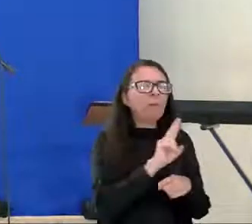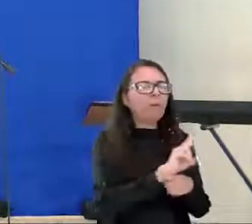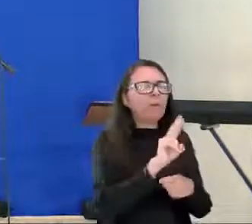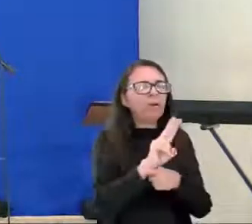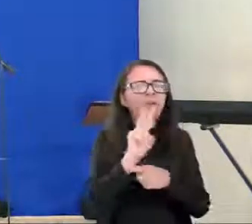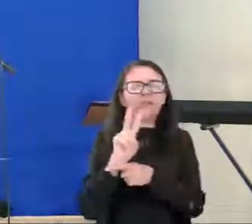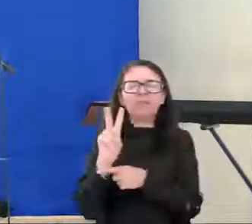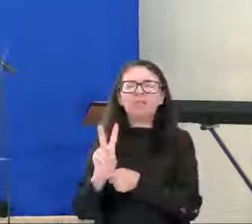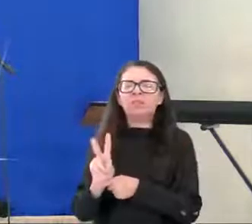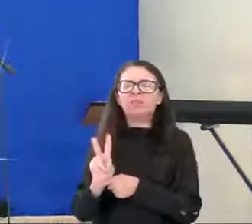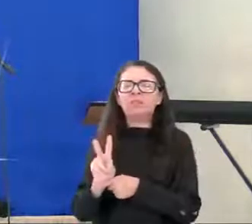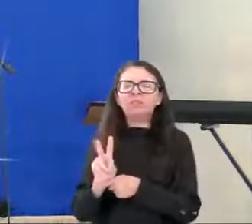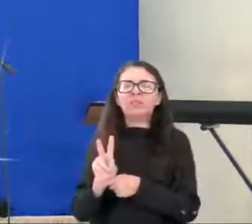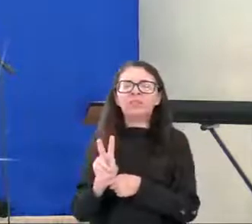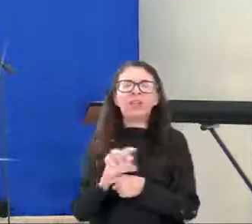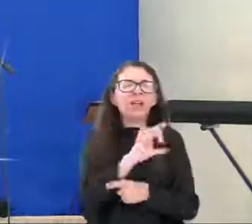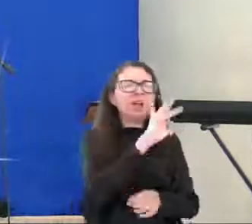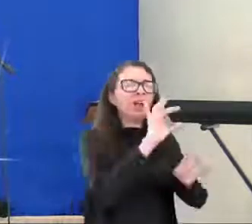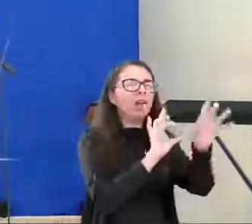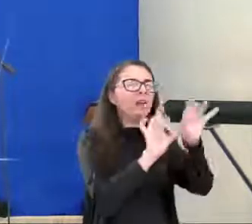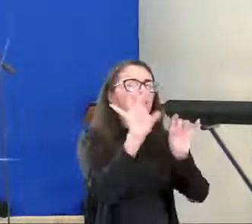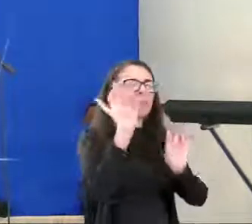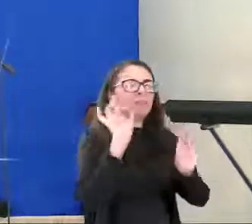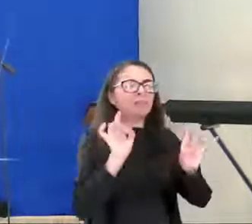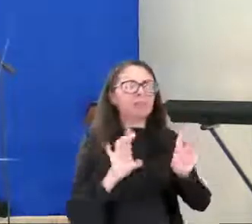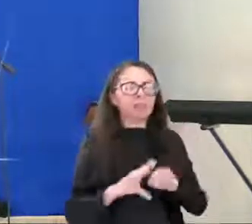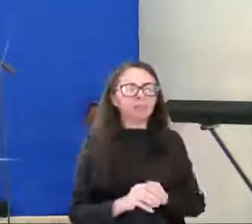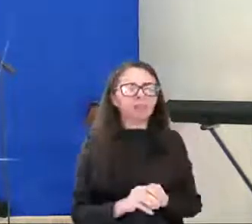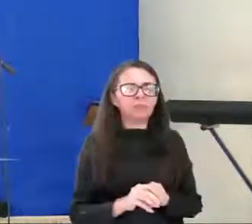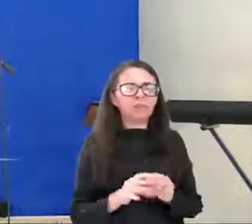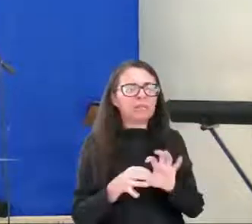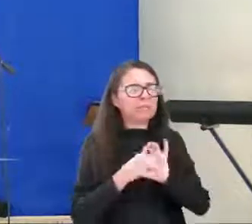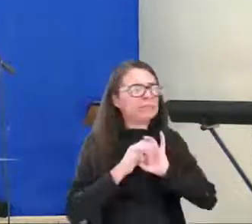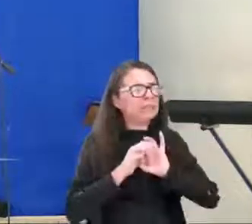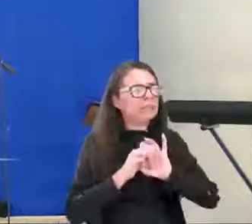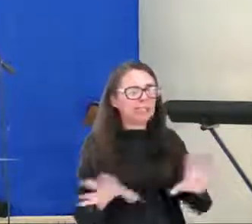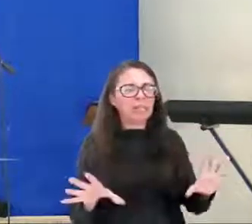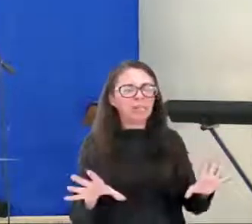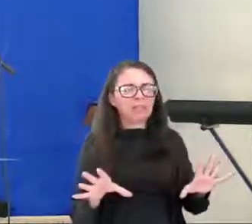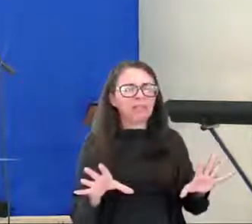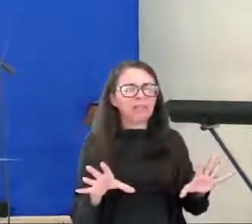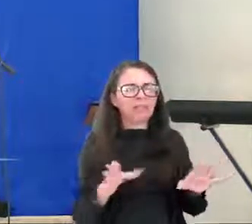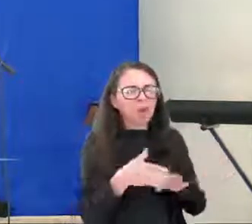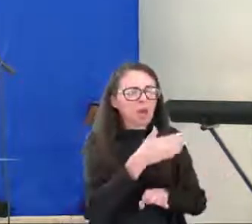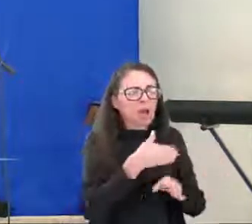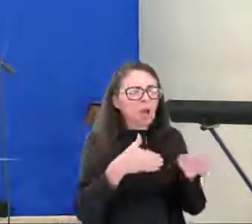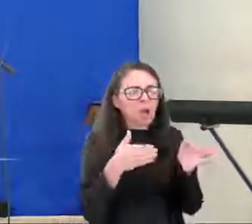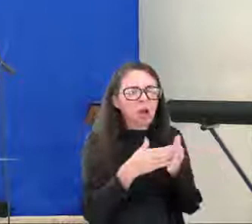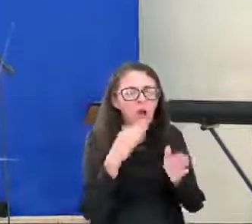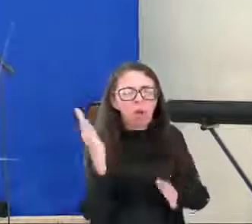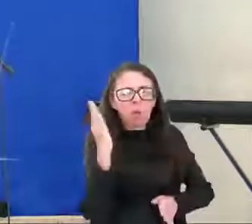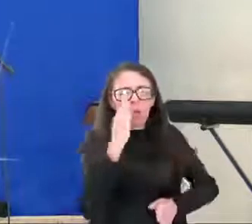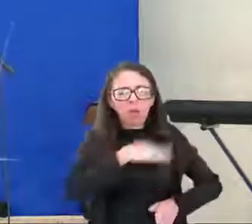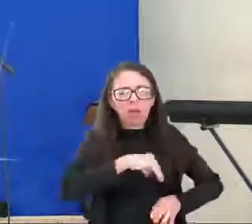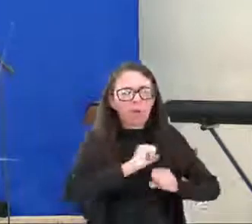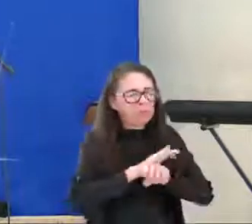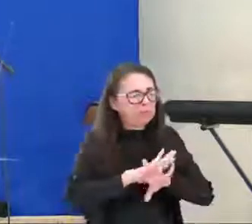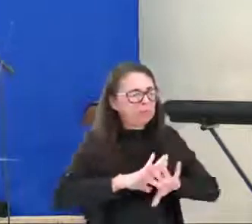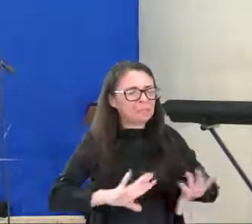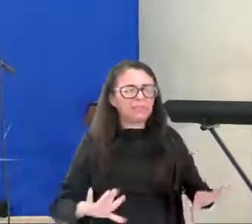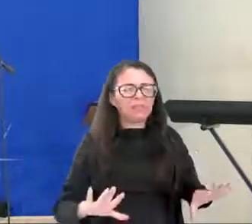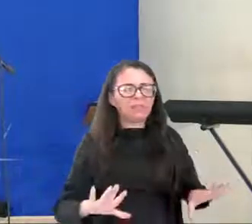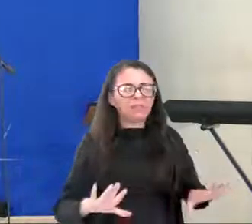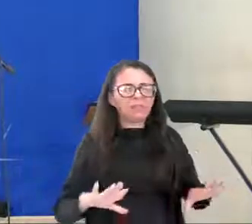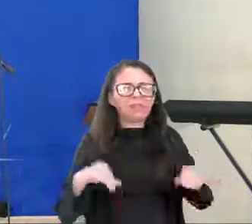livrá-los, livra-nos de todos os males, Senhor, dessa pandemia. E é essa oração que eu te faço, no